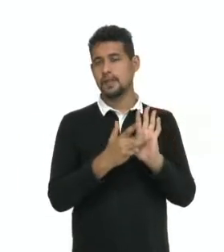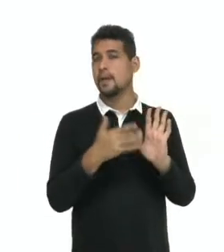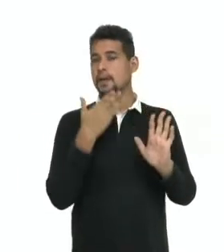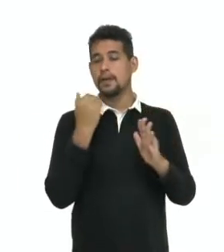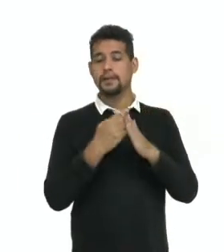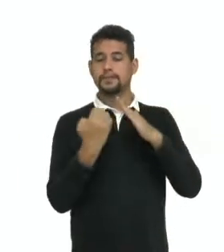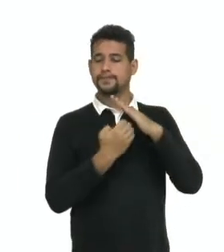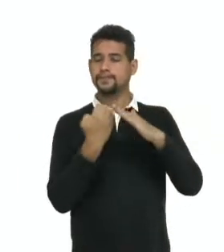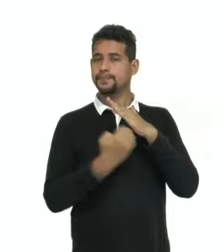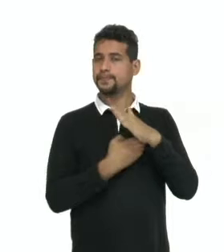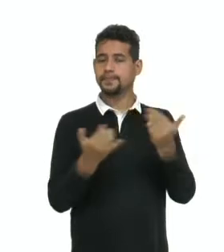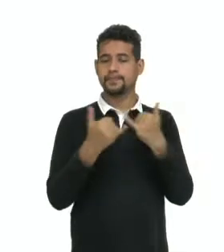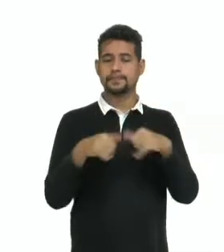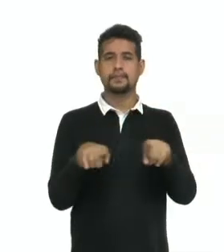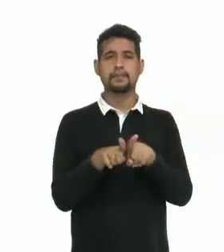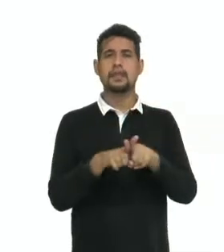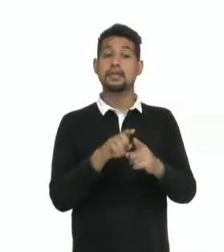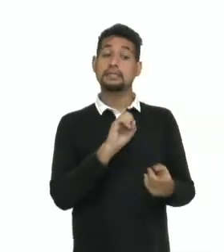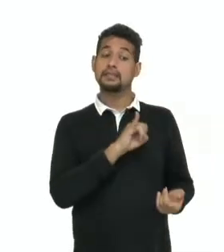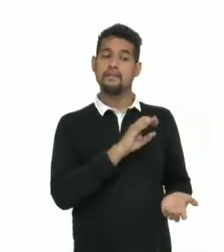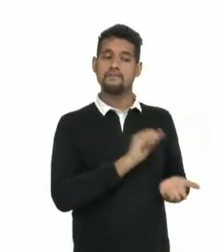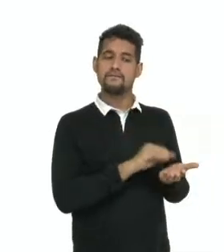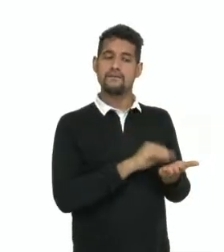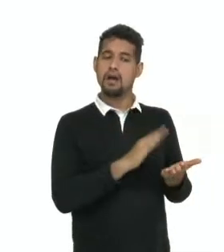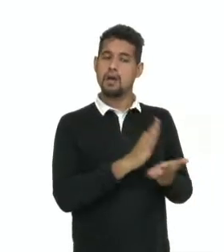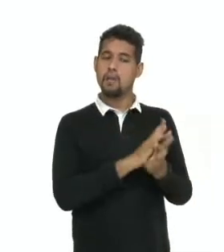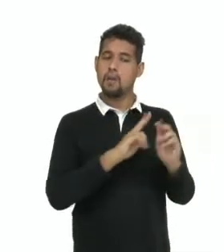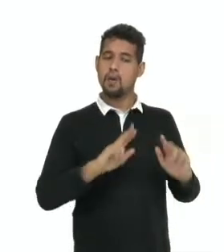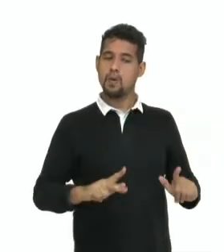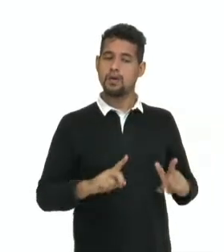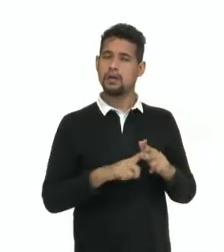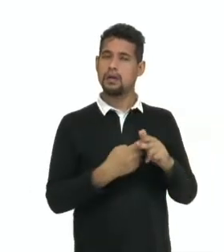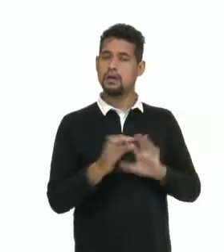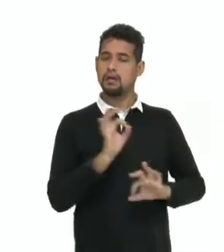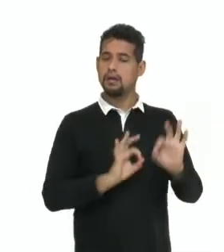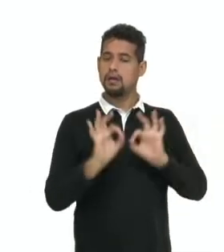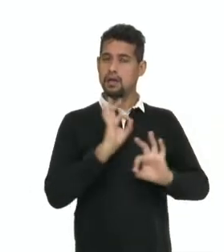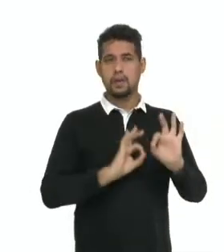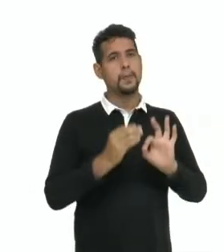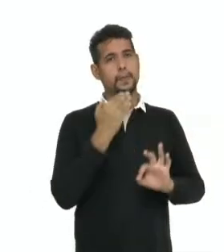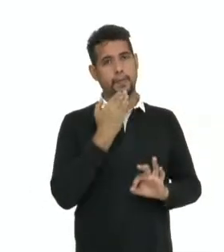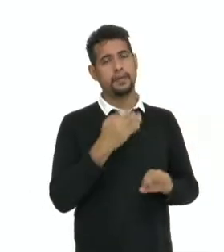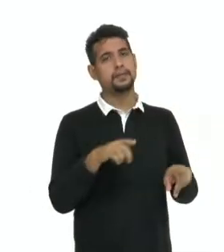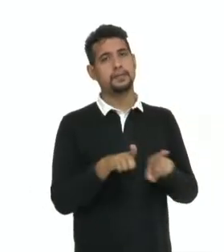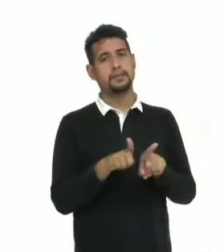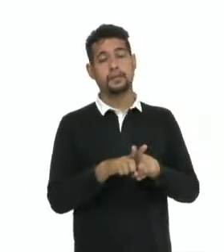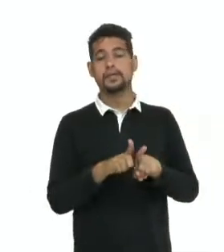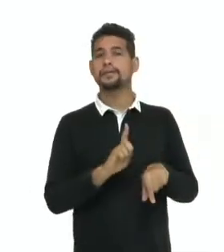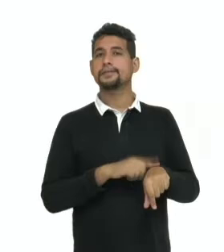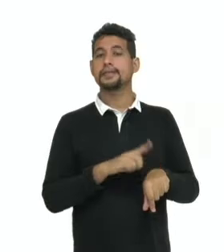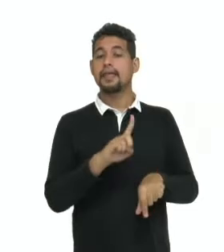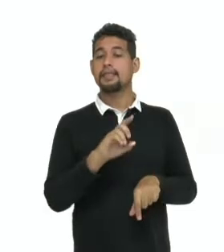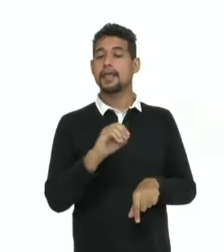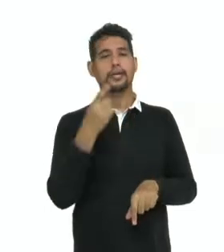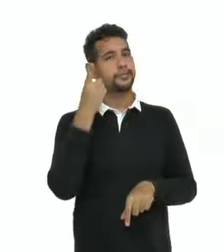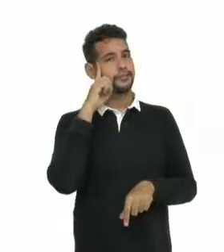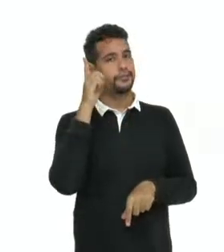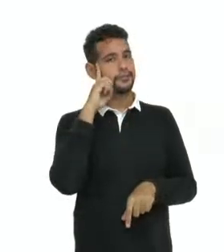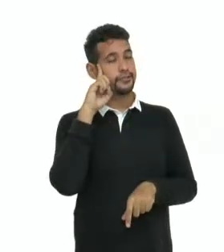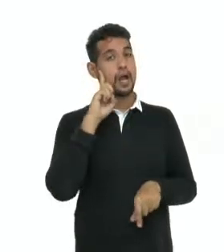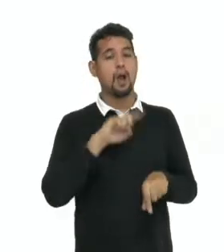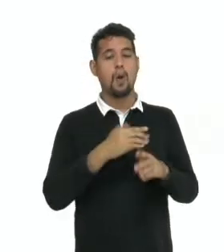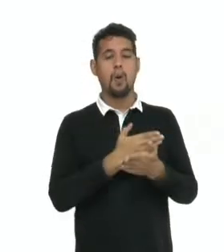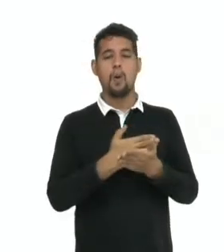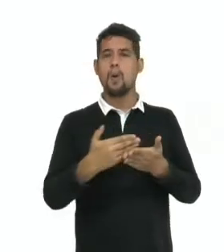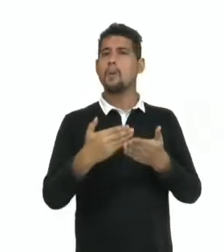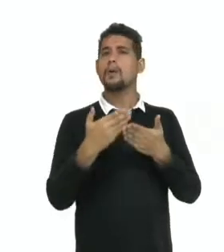empresa notificada de que, na falta de atendimento e solução à presente solicitação, no prazo de 10 dias, a contar